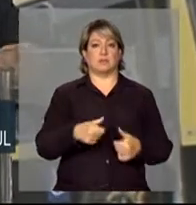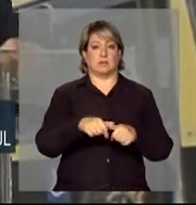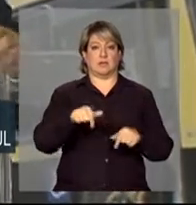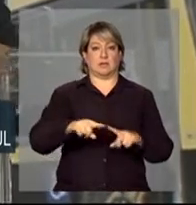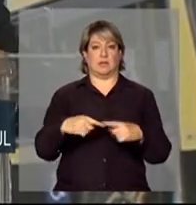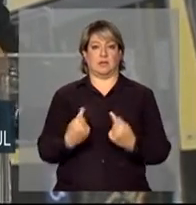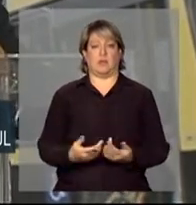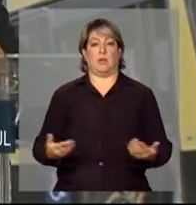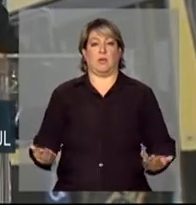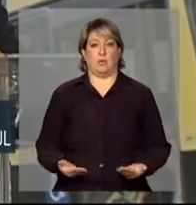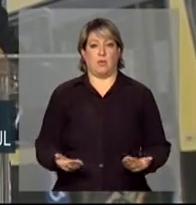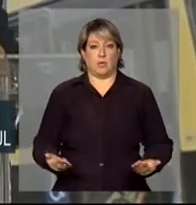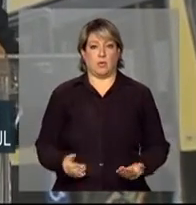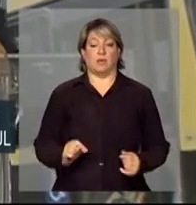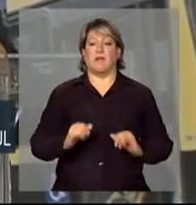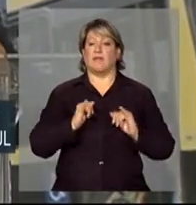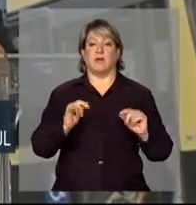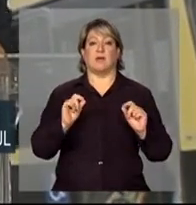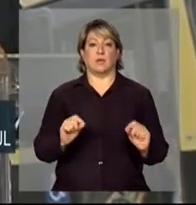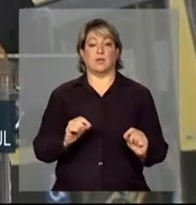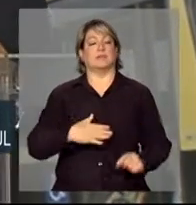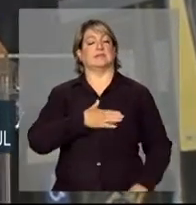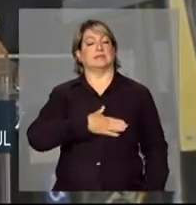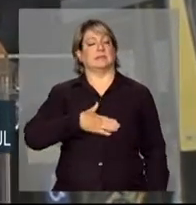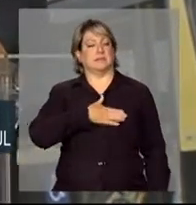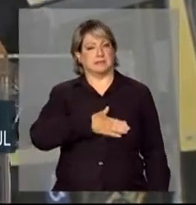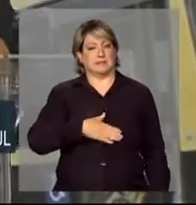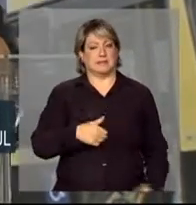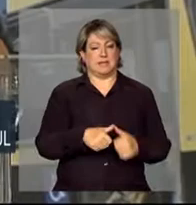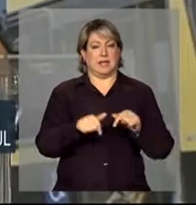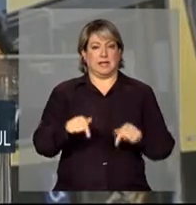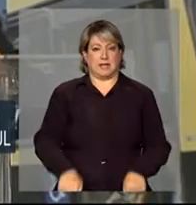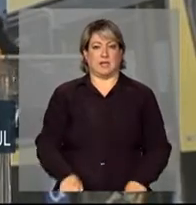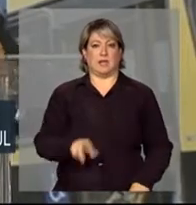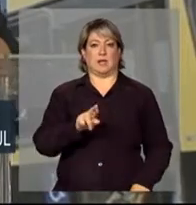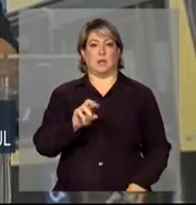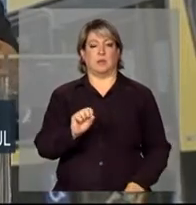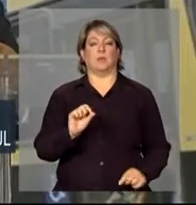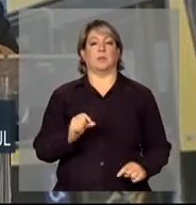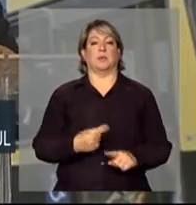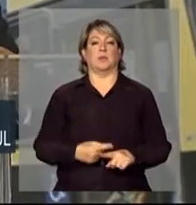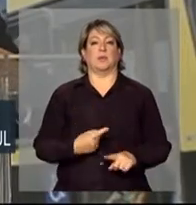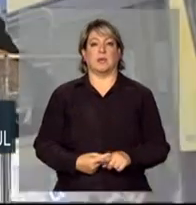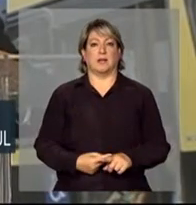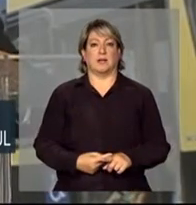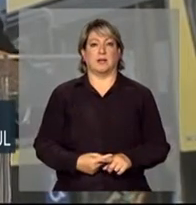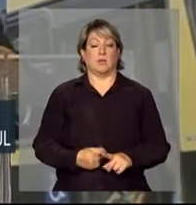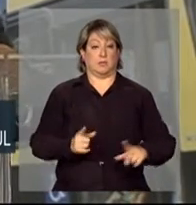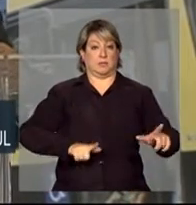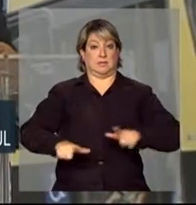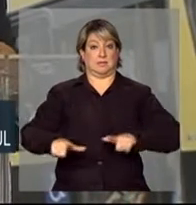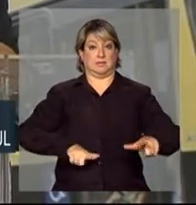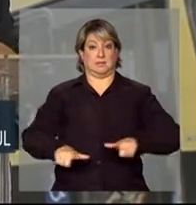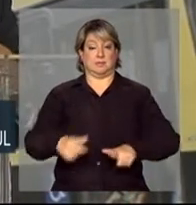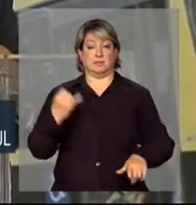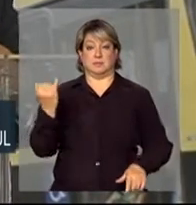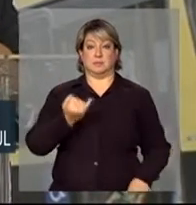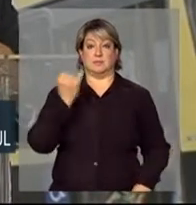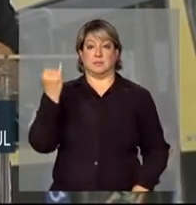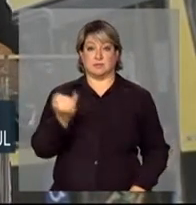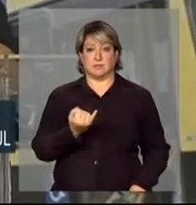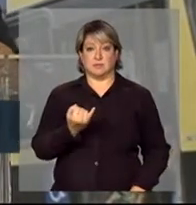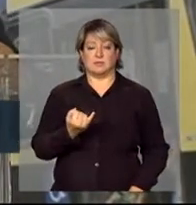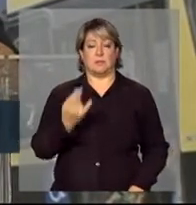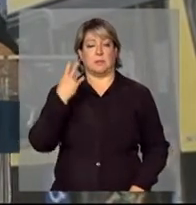presentes, e dizer que é uma satisfação estar aqui no Rio Grande do Sul, numa atividade muito importante para a educação brasileira,